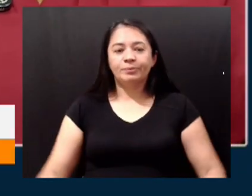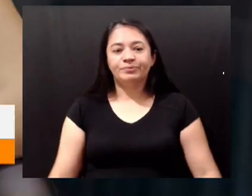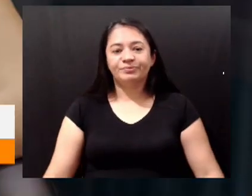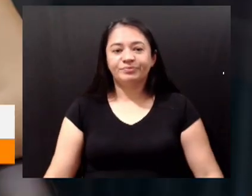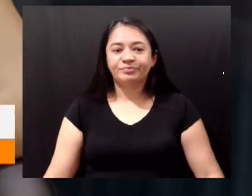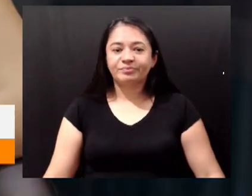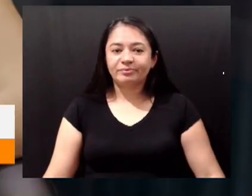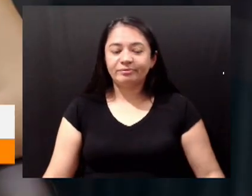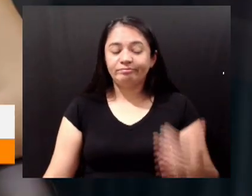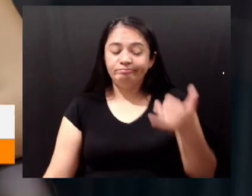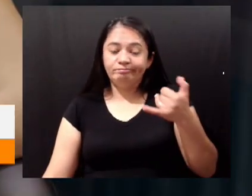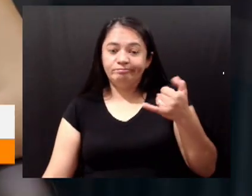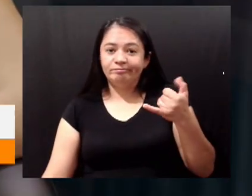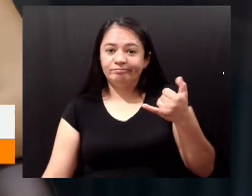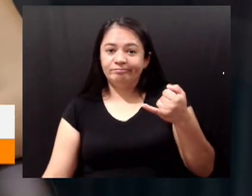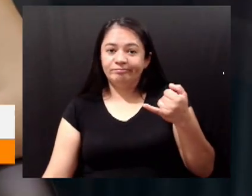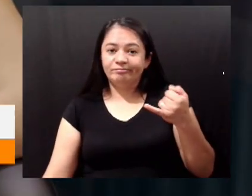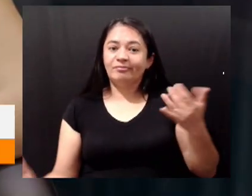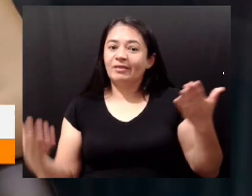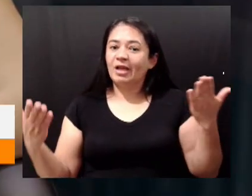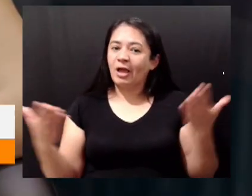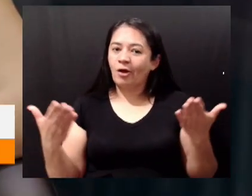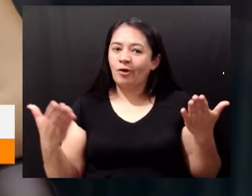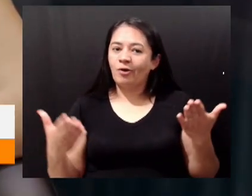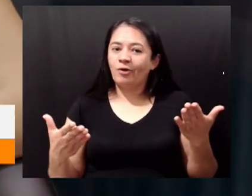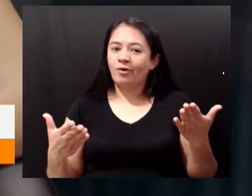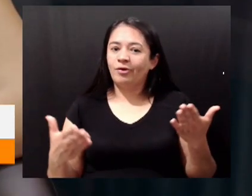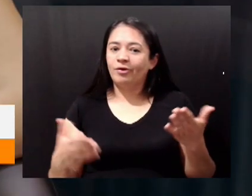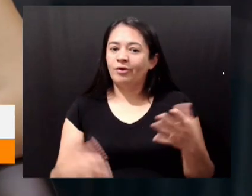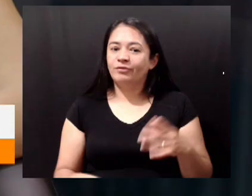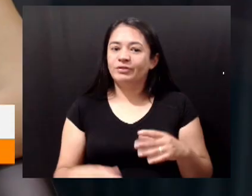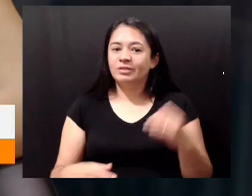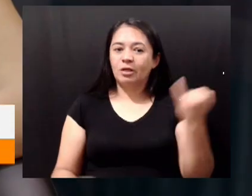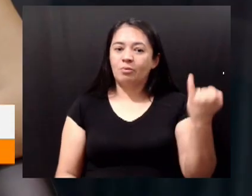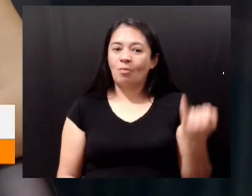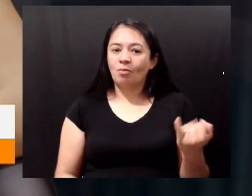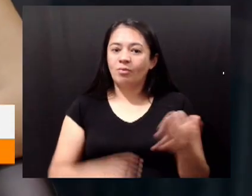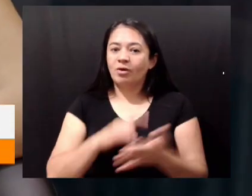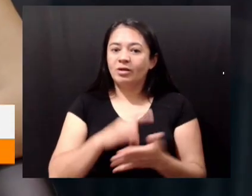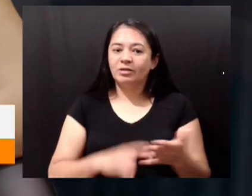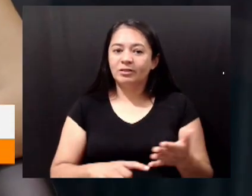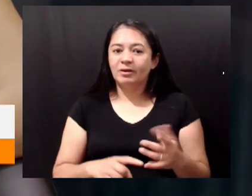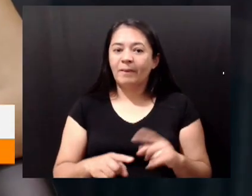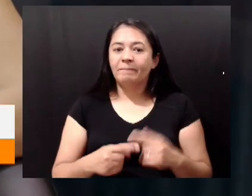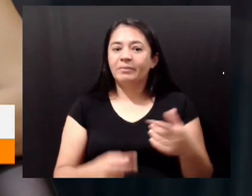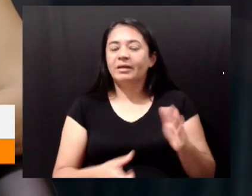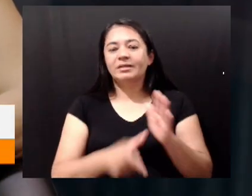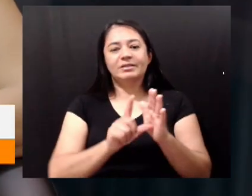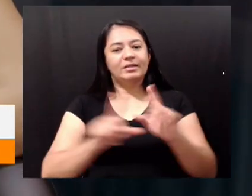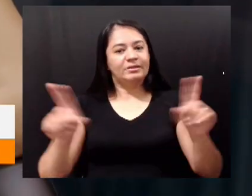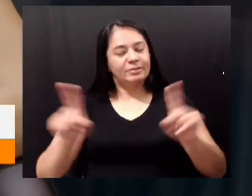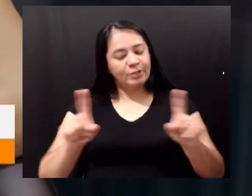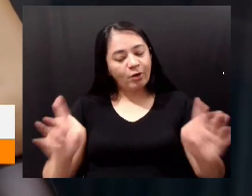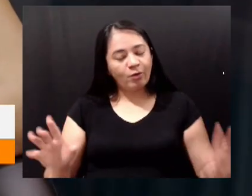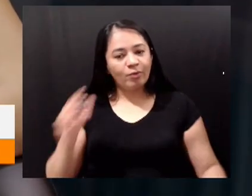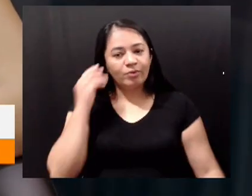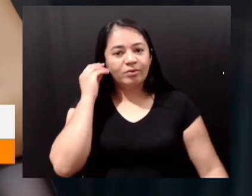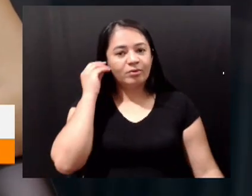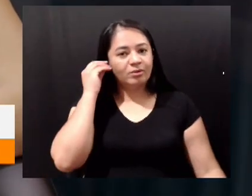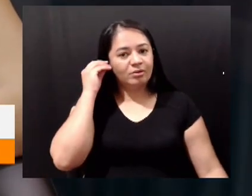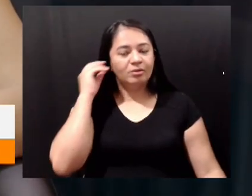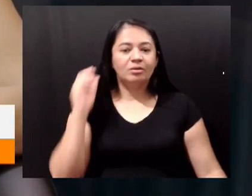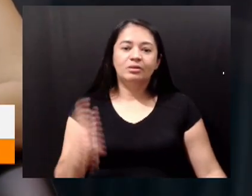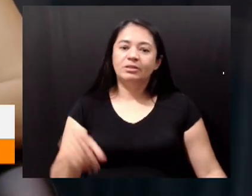canetas agora, né, Uhum. você tem necessidade de receita Antes não médica. Antes precisava, não não é? precisava, né, a Uhum. pessoa ela ia na farmácia